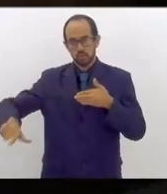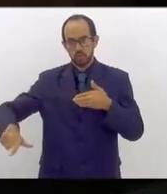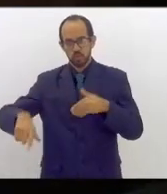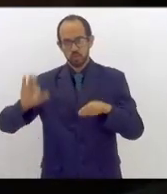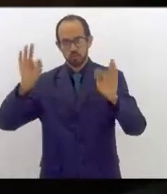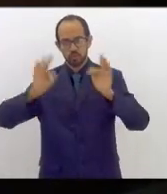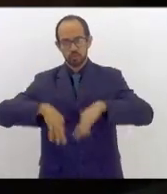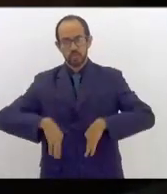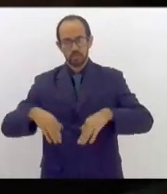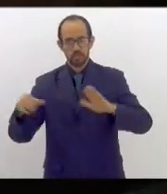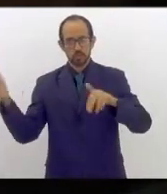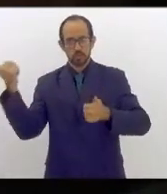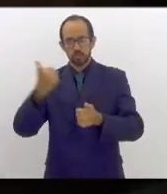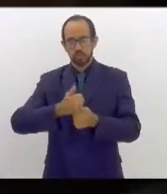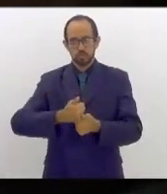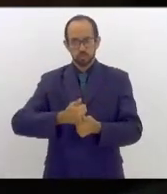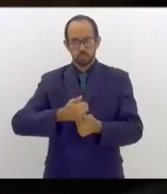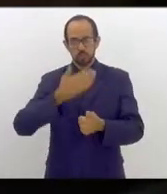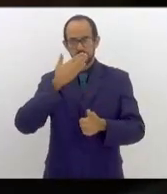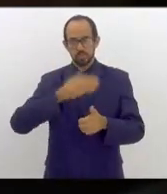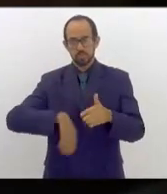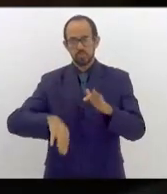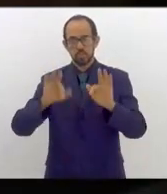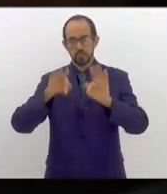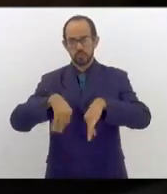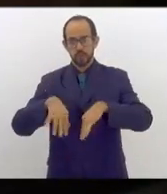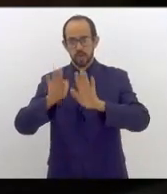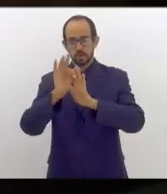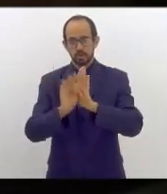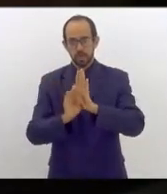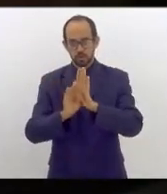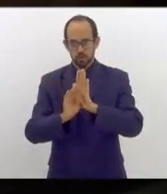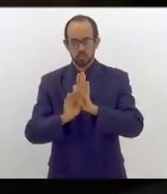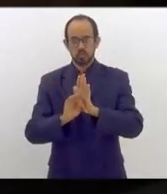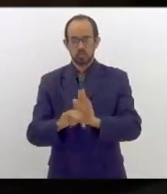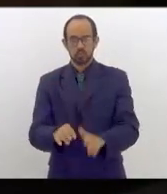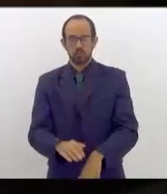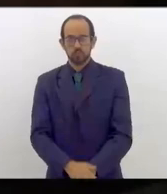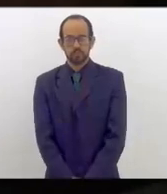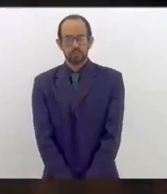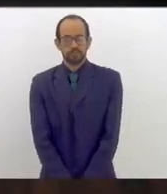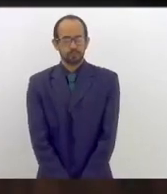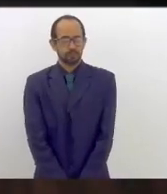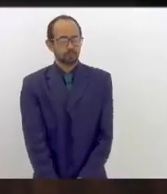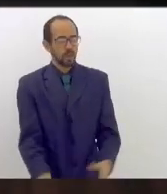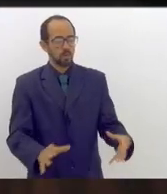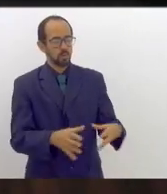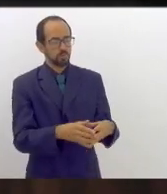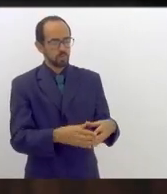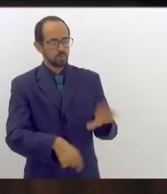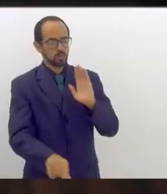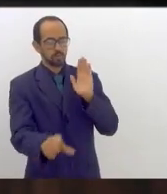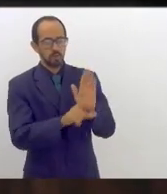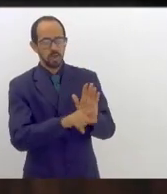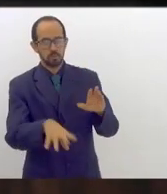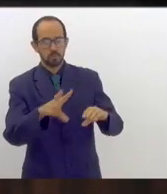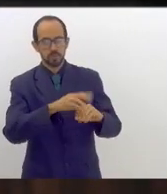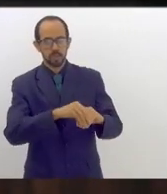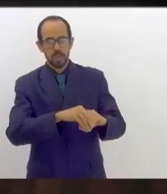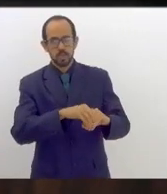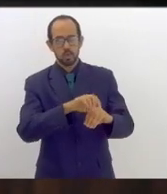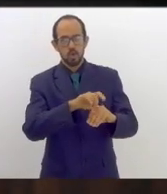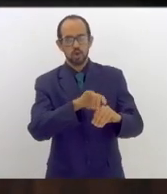concluindo por substitutivo pedindo forma final de redação senhor presidente pela comissão de legislação condicional complementar e códigos